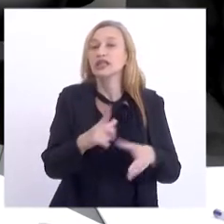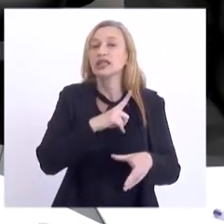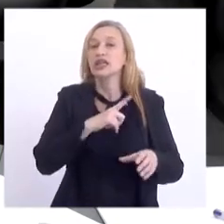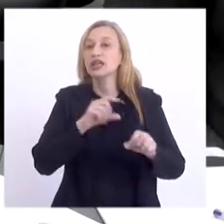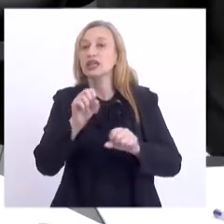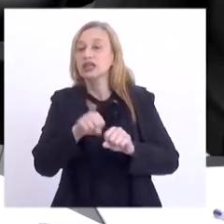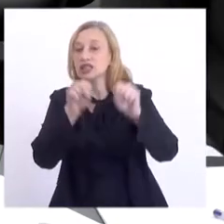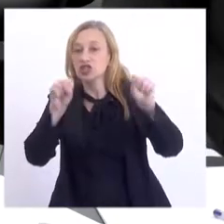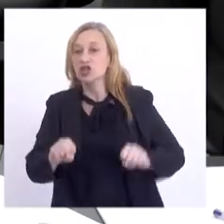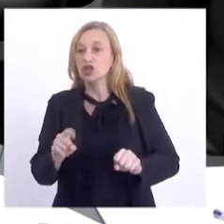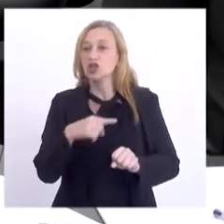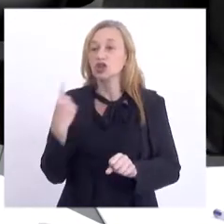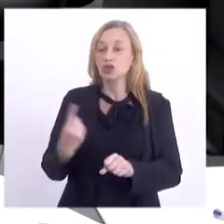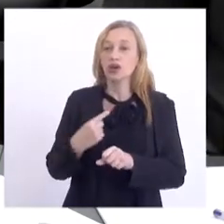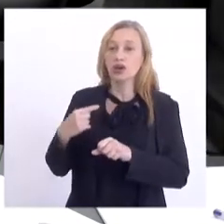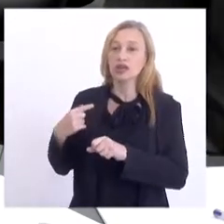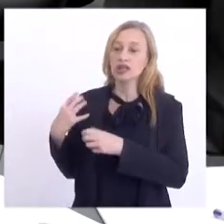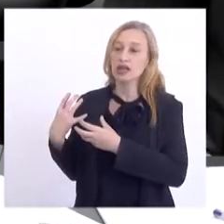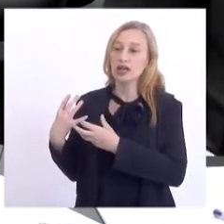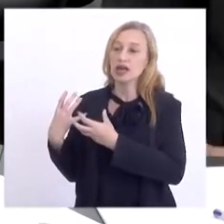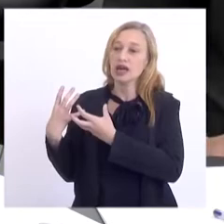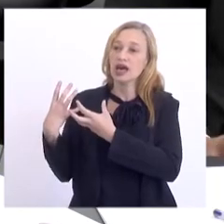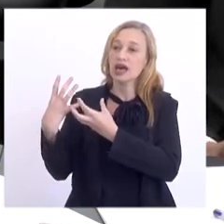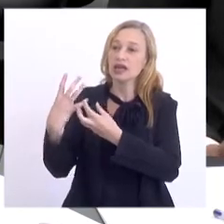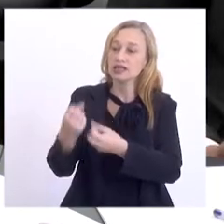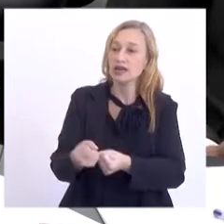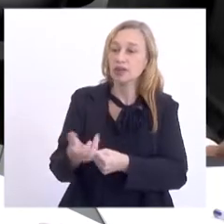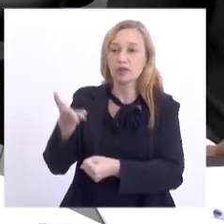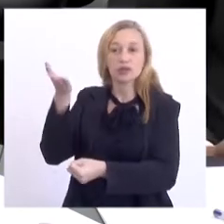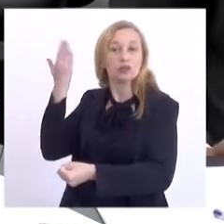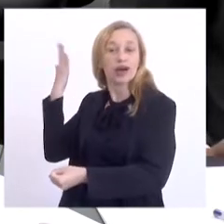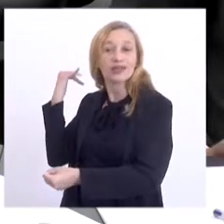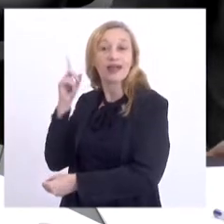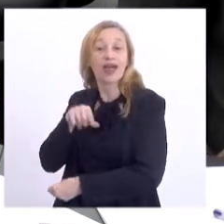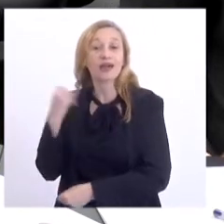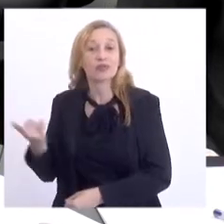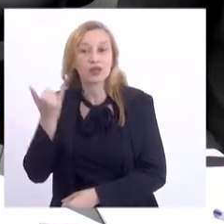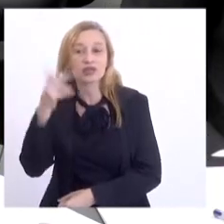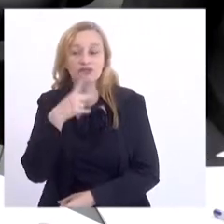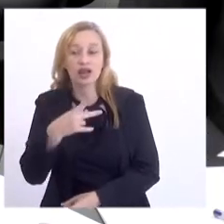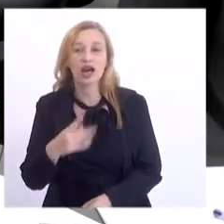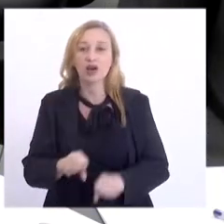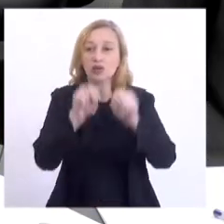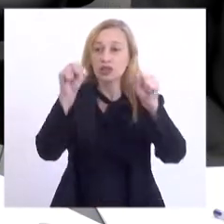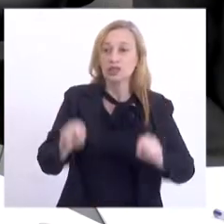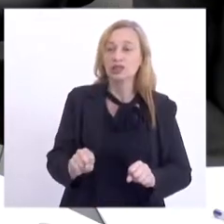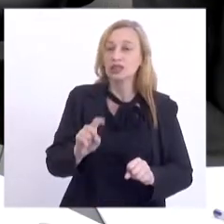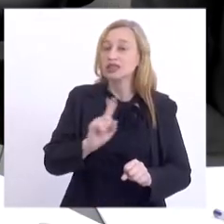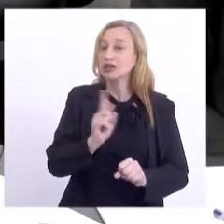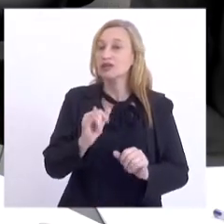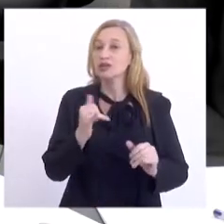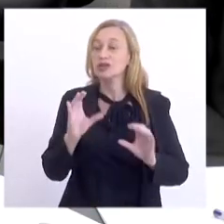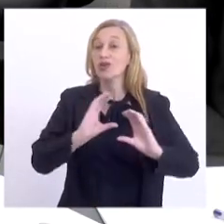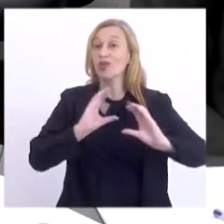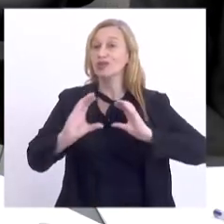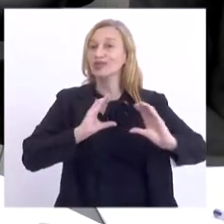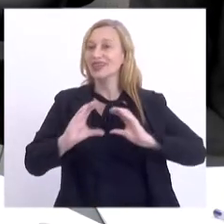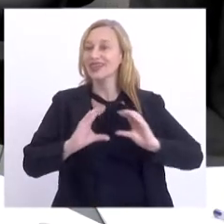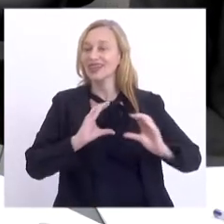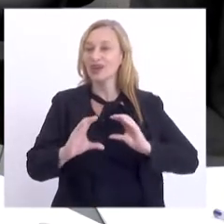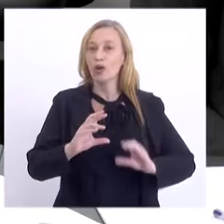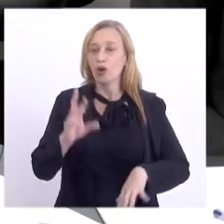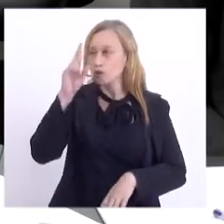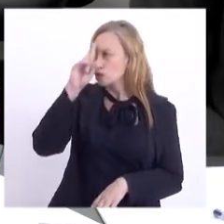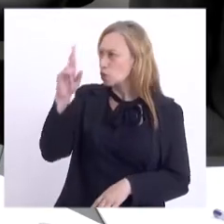sistemas que nós herdamos é muito importante dizer e sistemas eles não se falam o